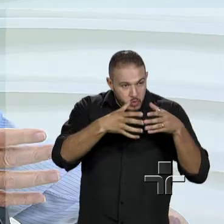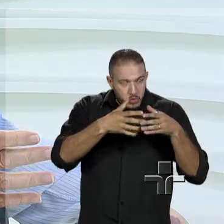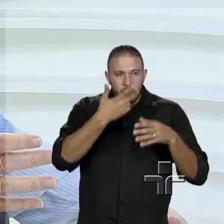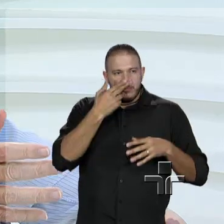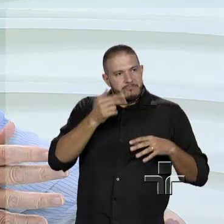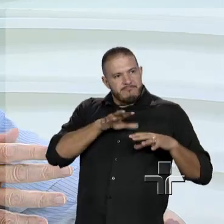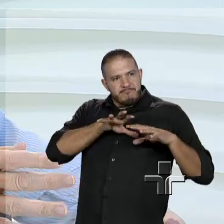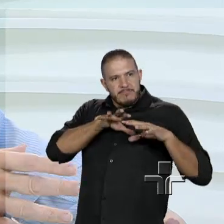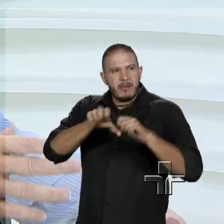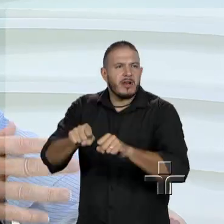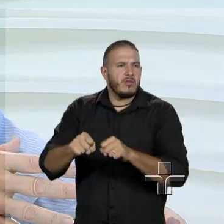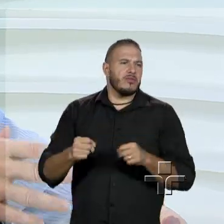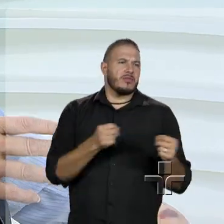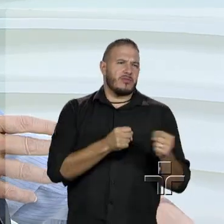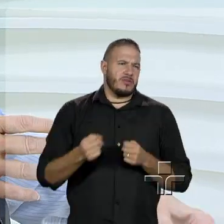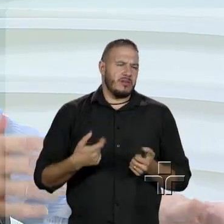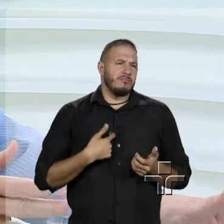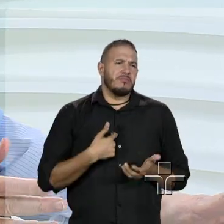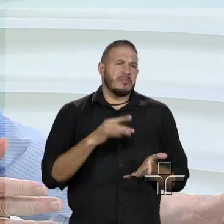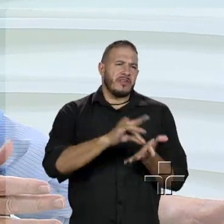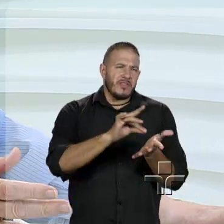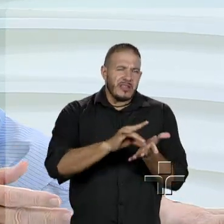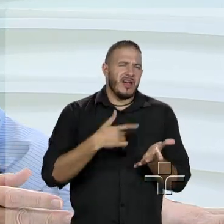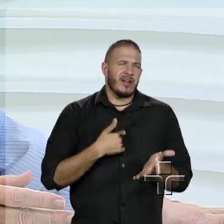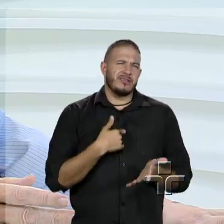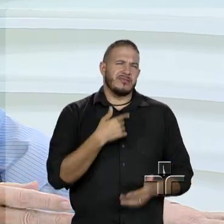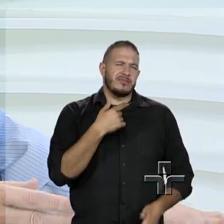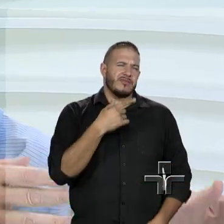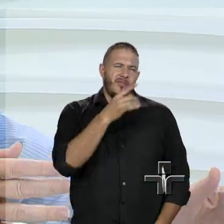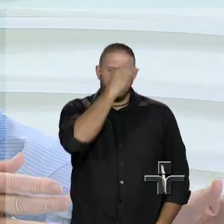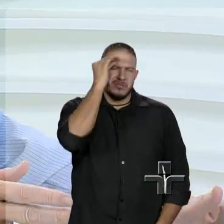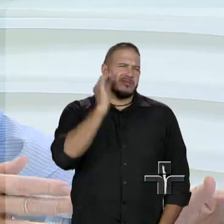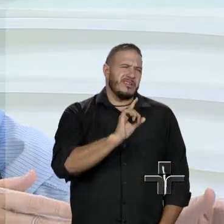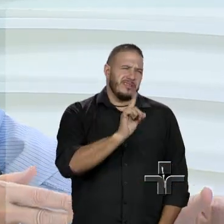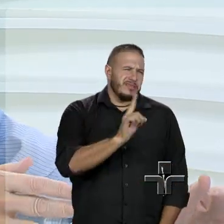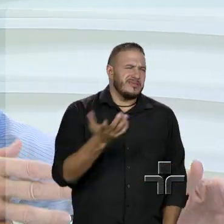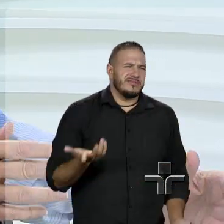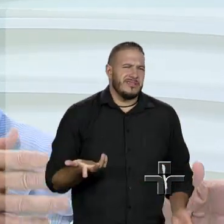poder. Na verdade, não vamos ter ilusão.